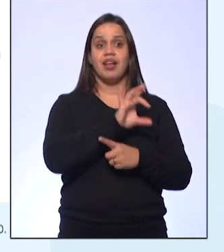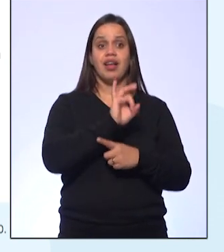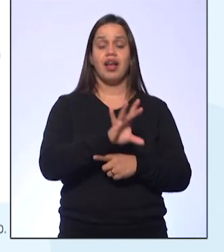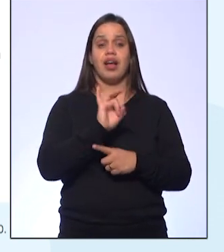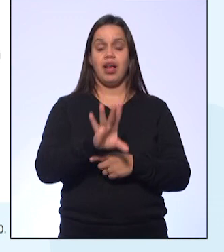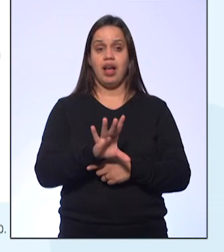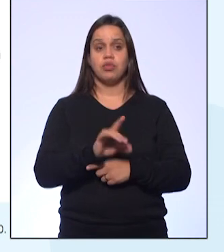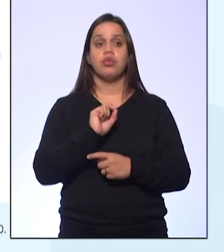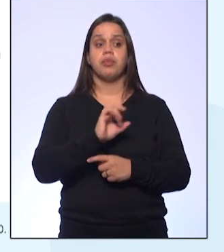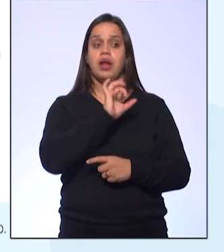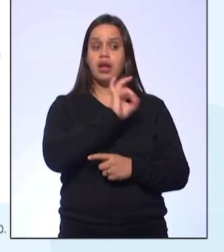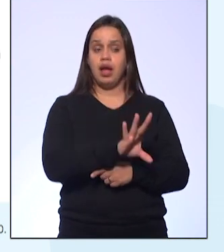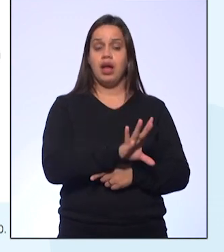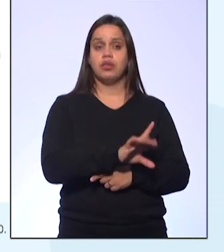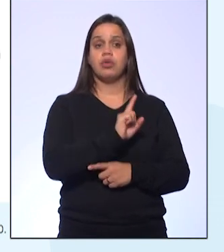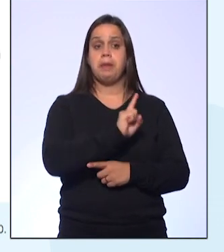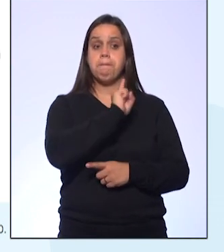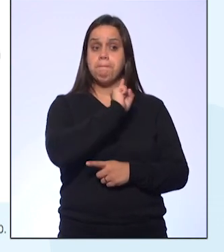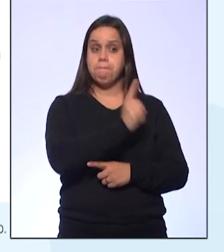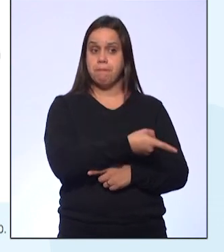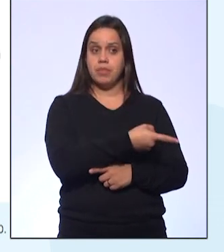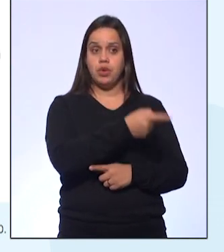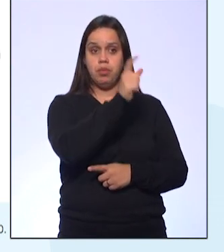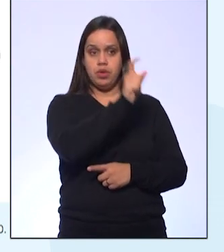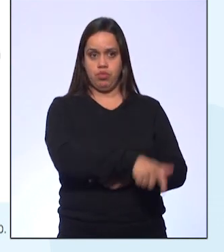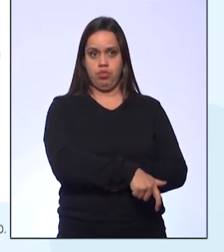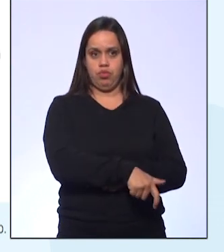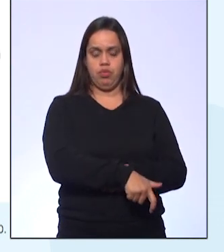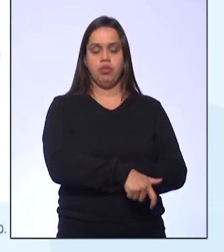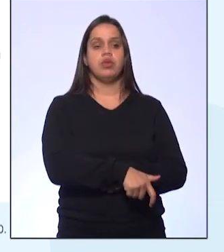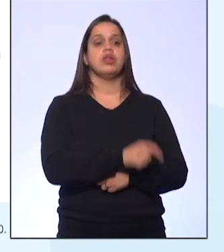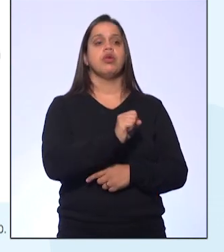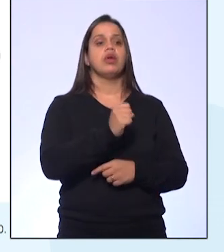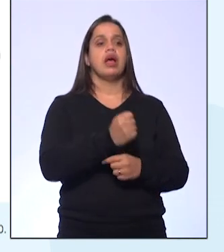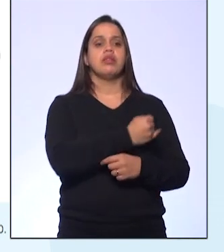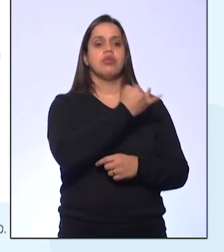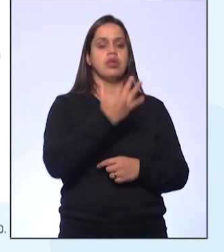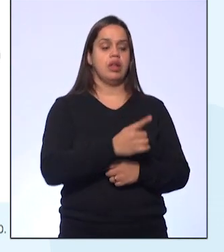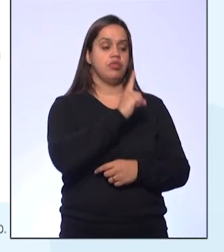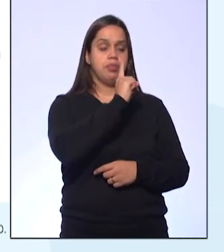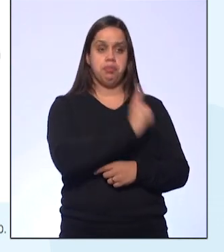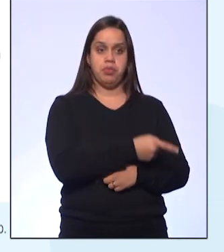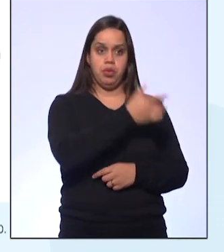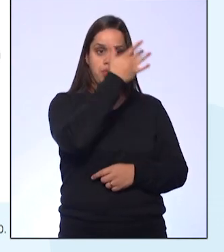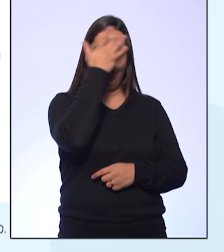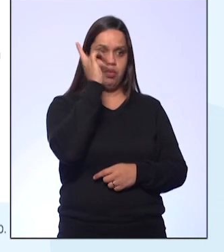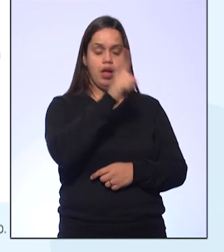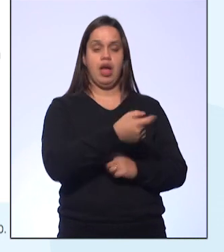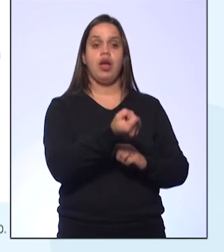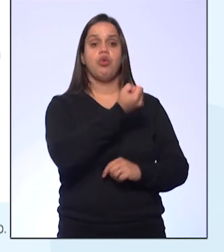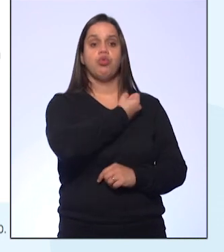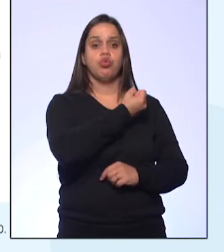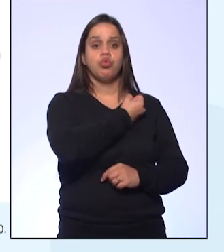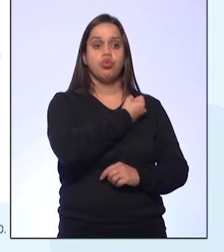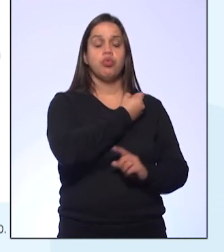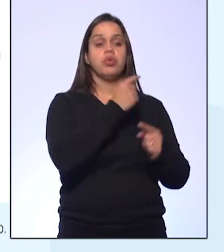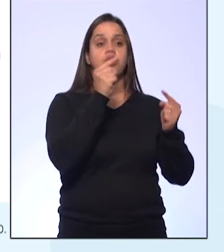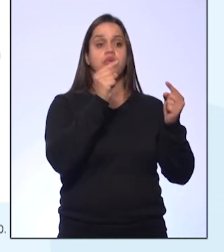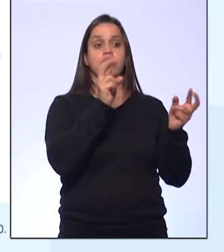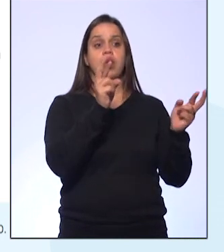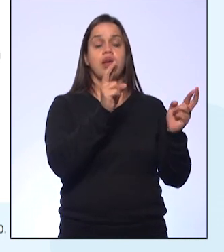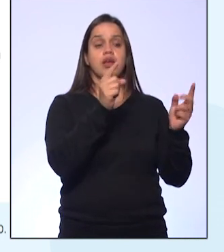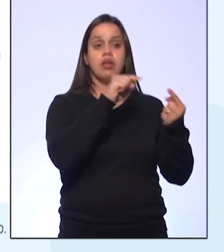1.000 habitantes. Então, esse número, se eu pegar 1.000 habitantes, essa aí é o número referente aos